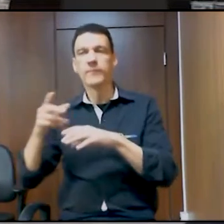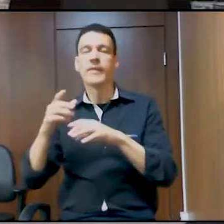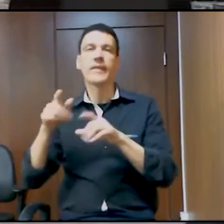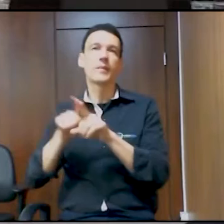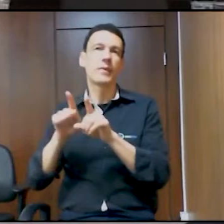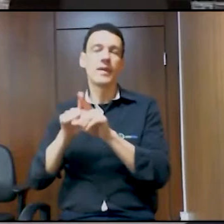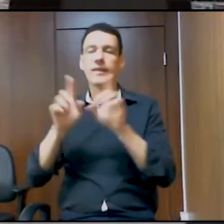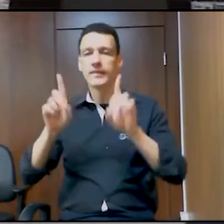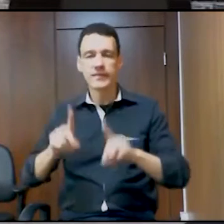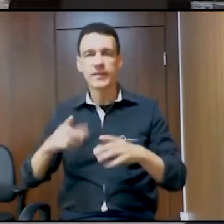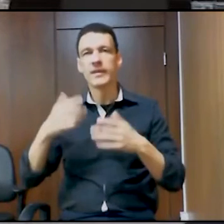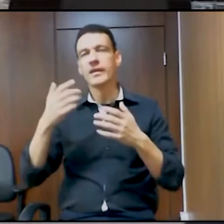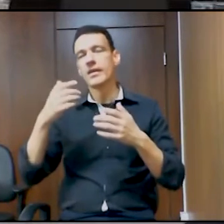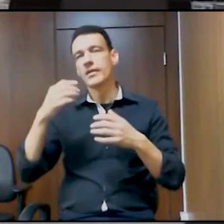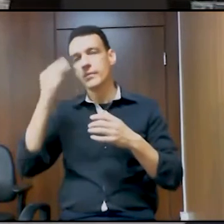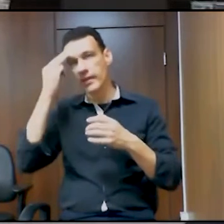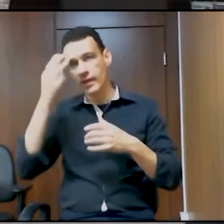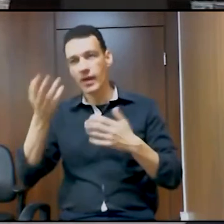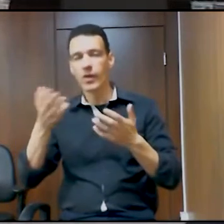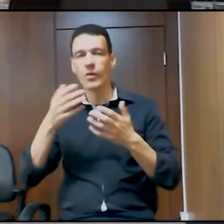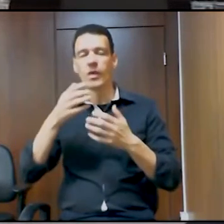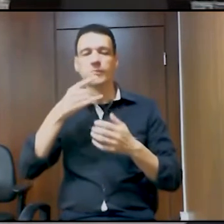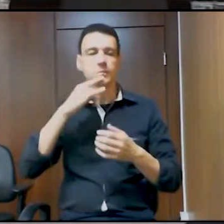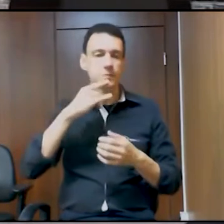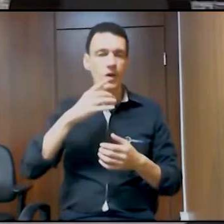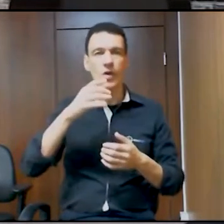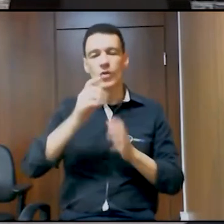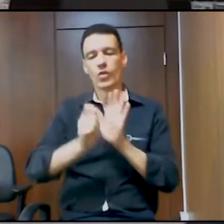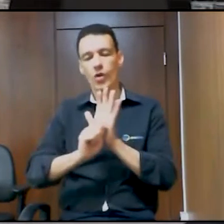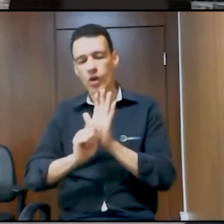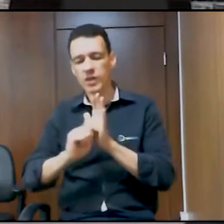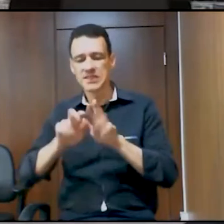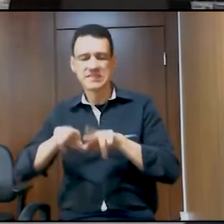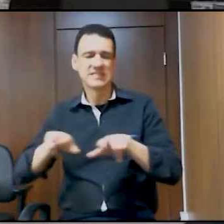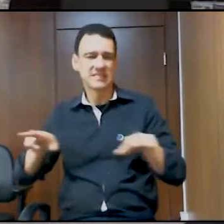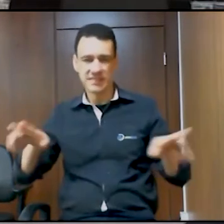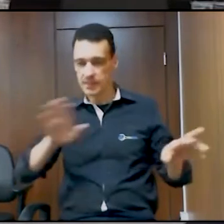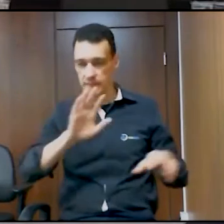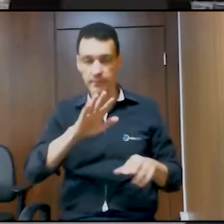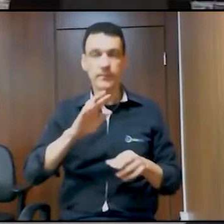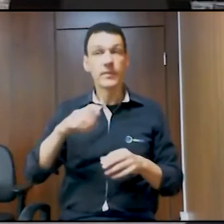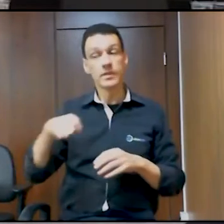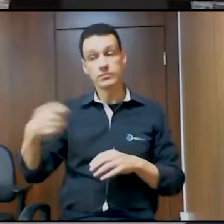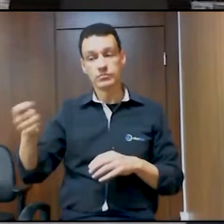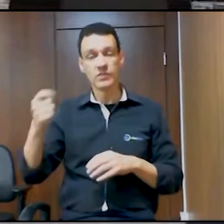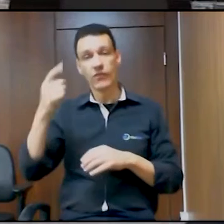doenças de saúde mental, problemas com álcool e drogas, situação de violência.